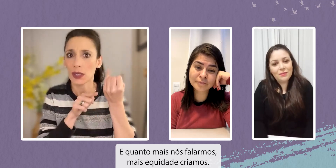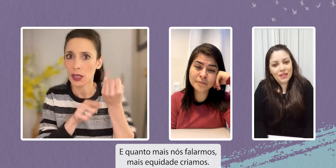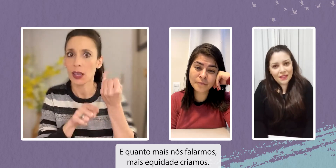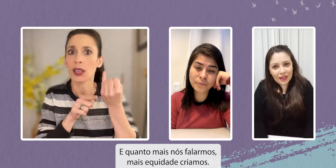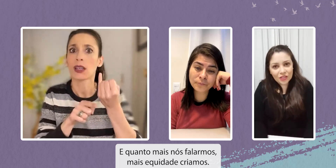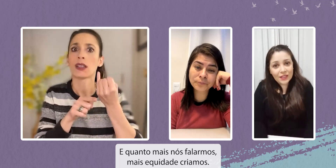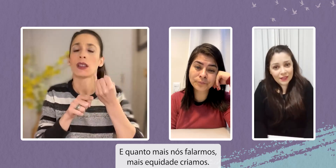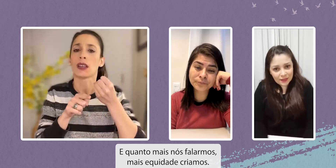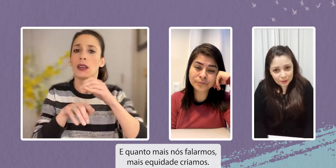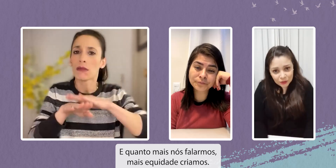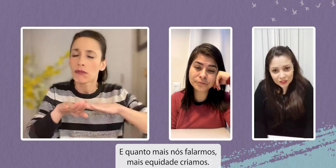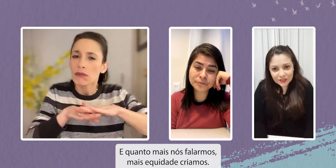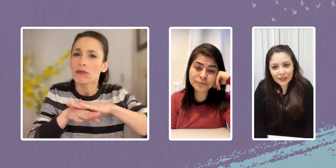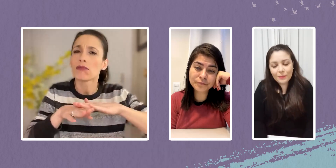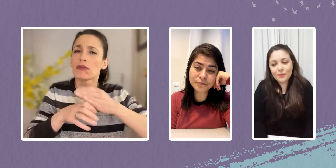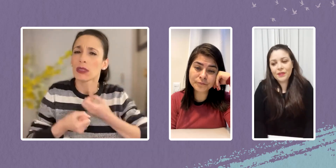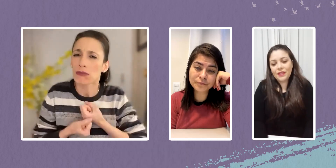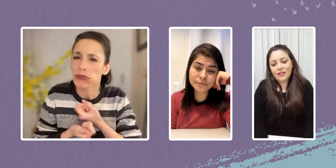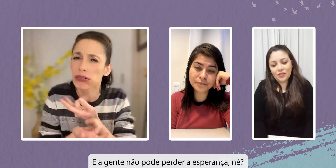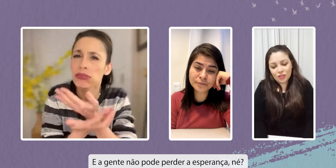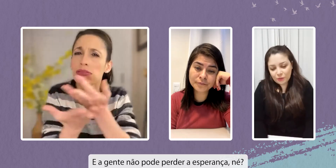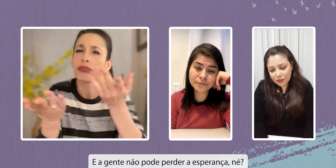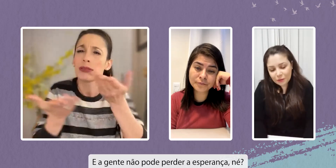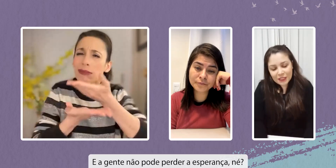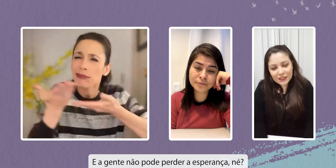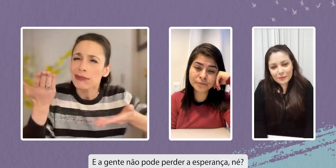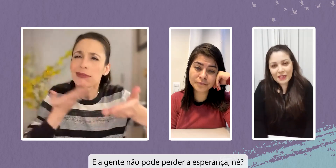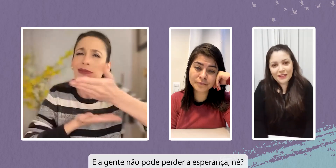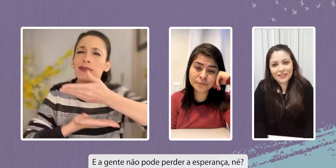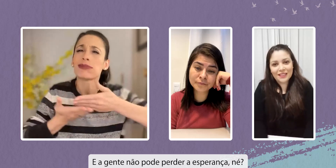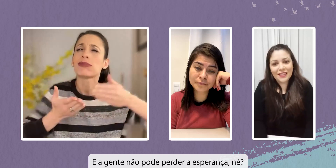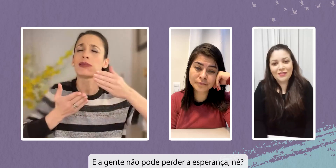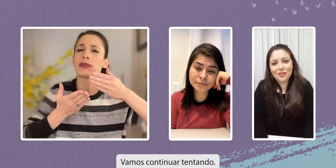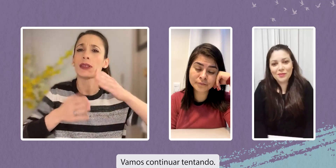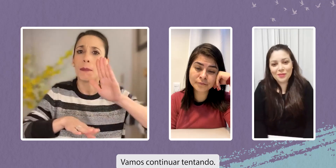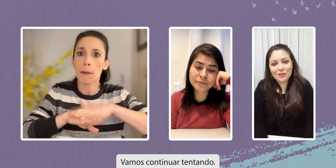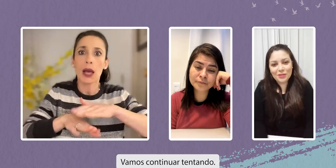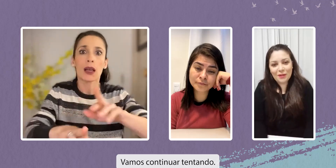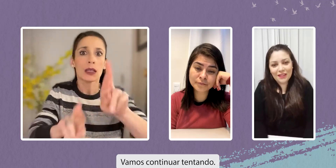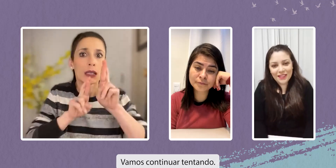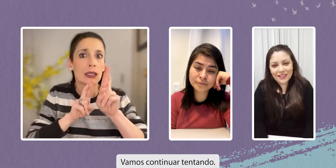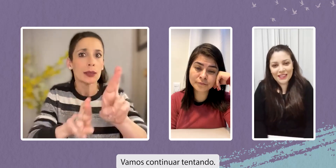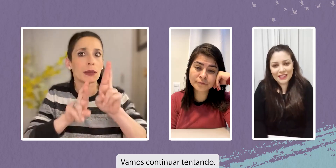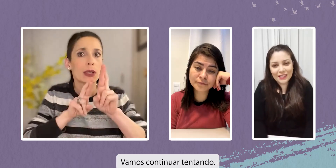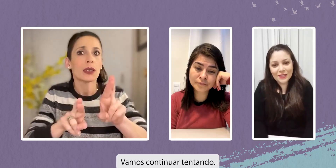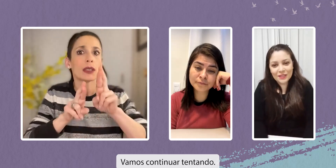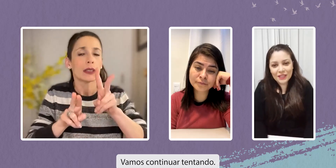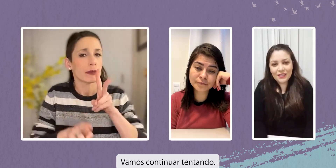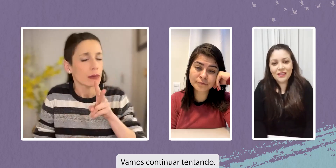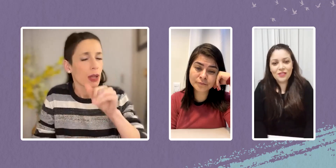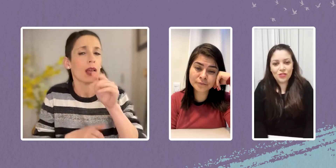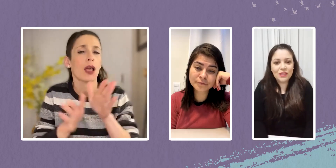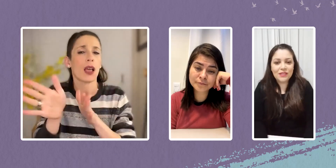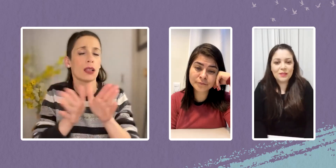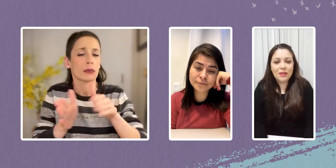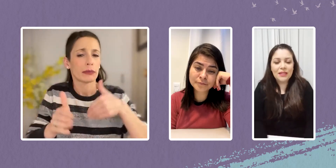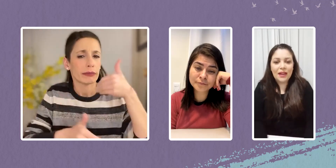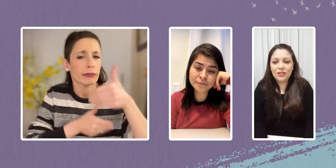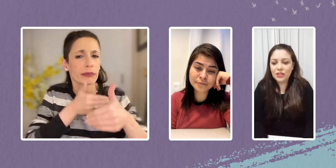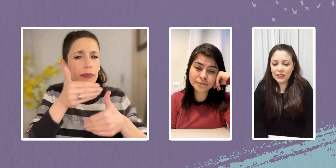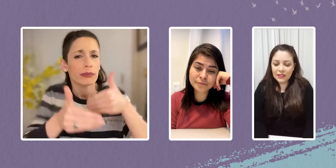mais visibilidade ganhamos, né? E a gente não pode perder a esperança, né? Vamos continuar tentando e